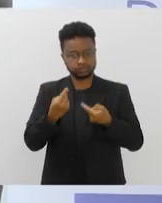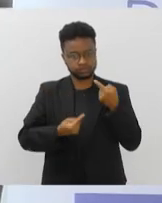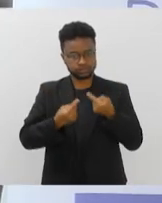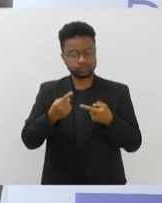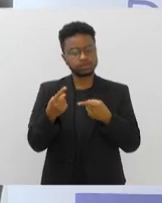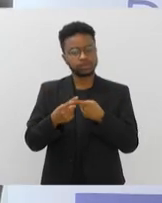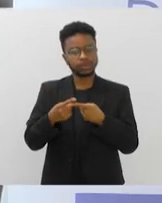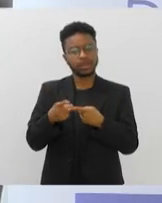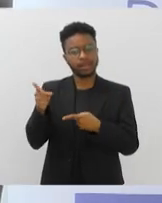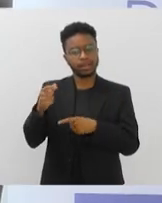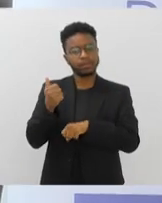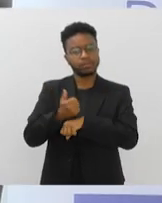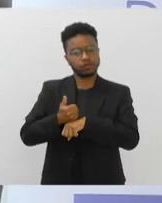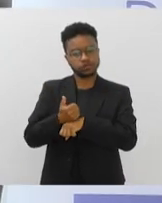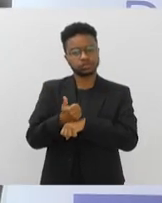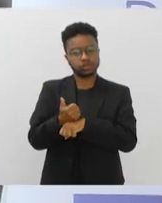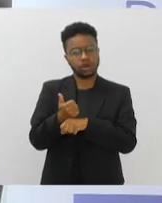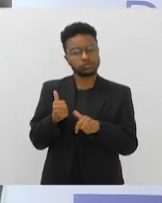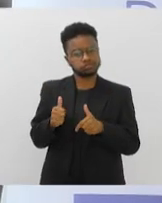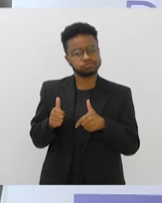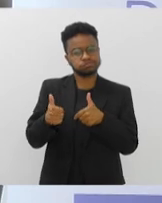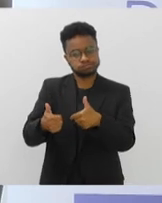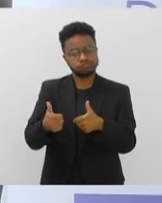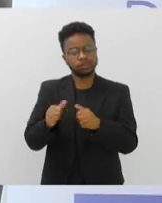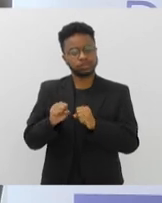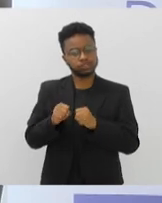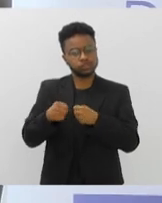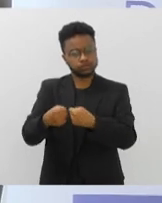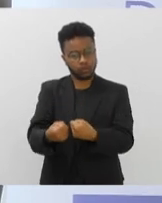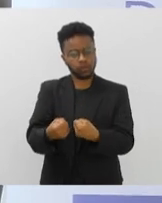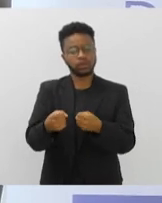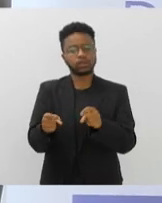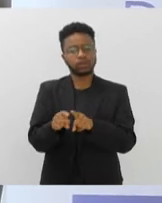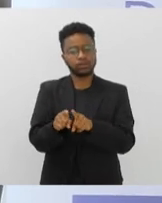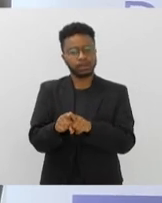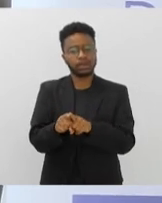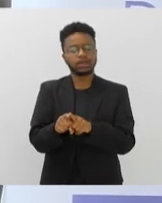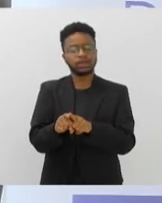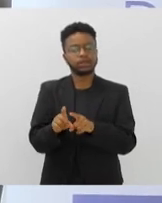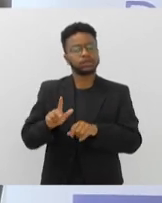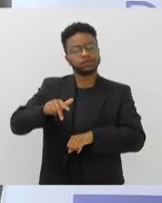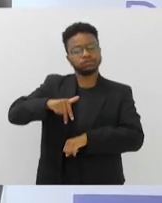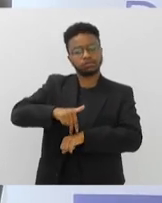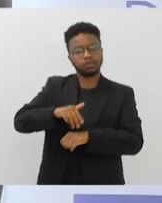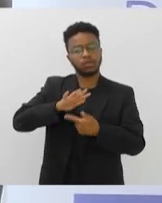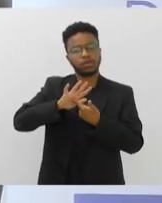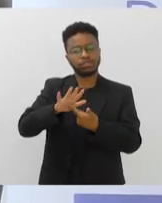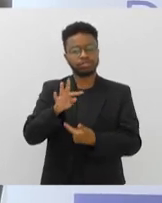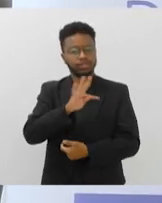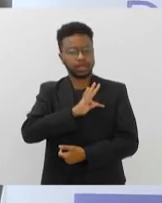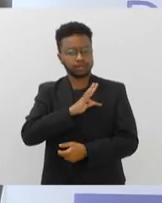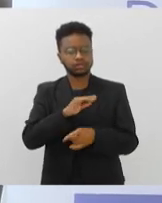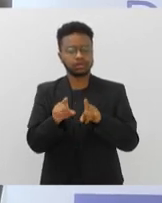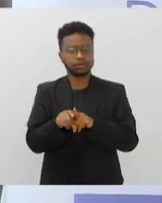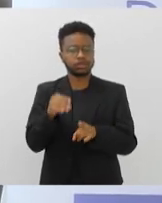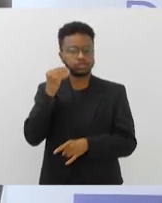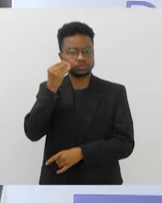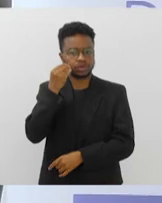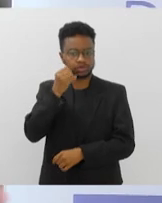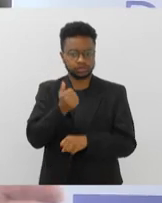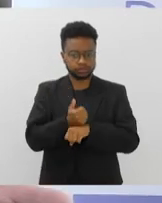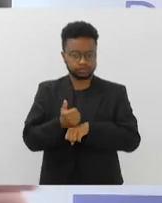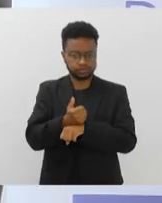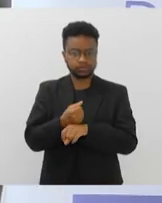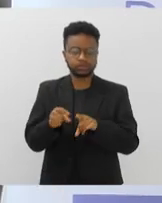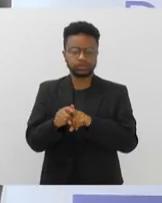pessoa profissional aguerrido que um lugar de fala com muita técnica e experiência profissional Saúdo também